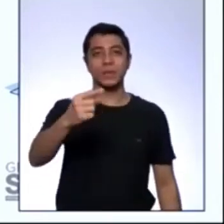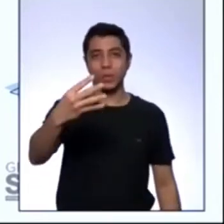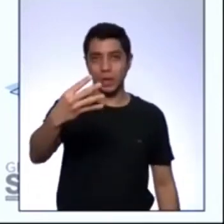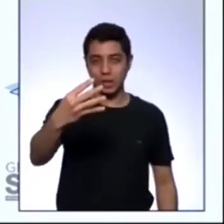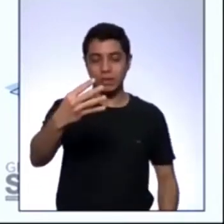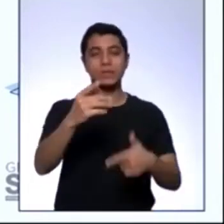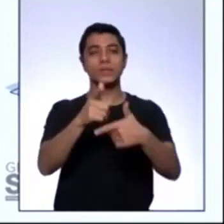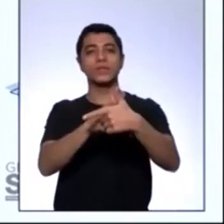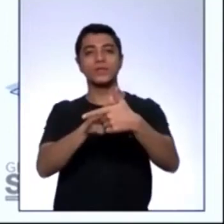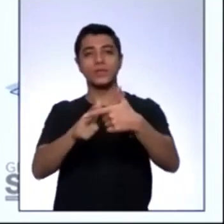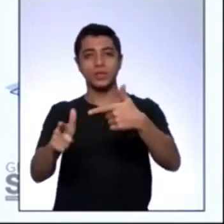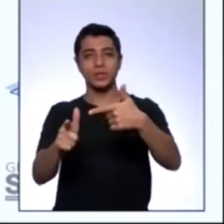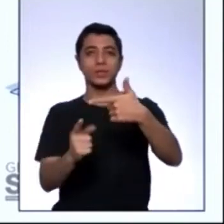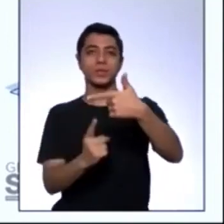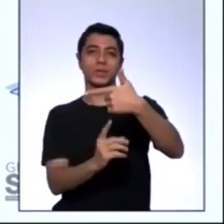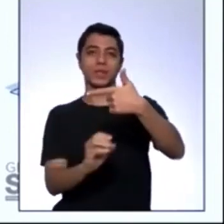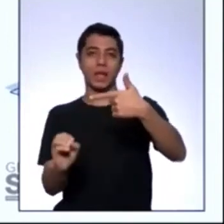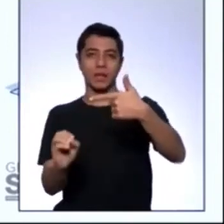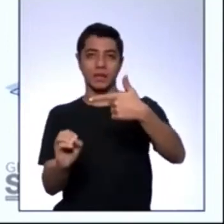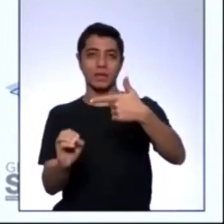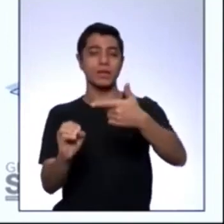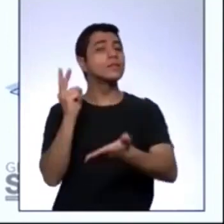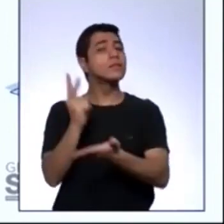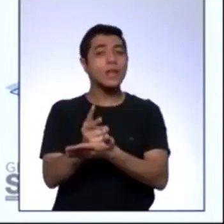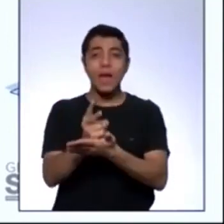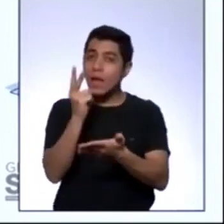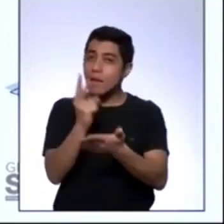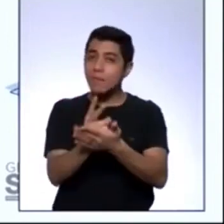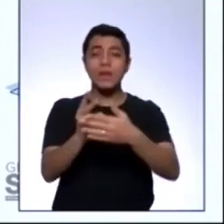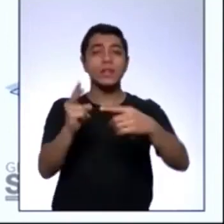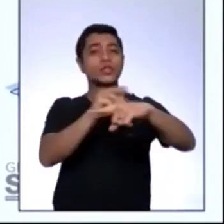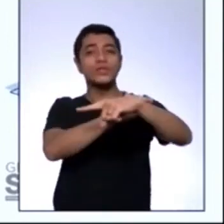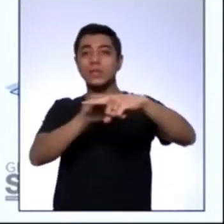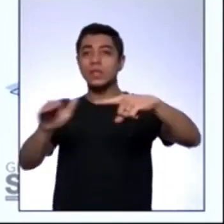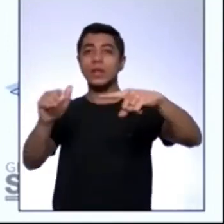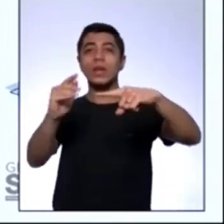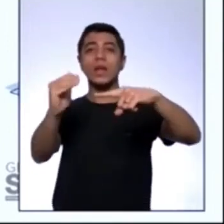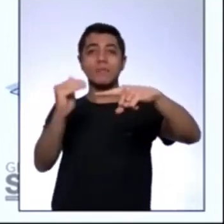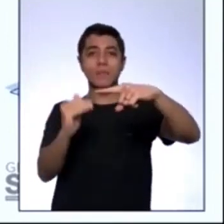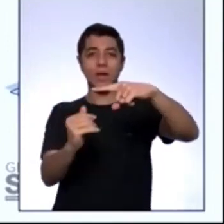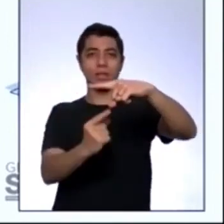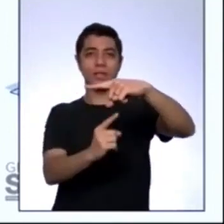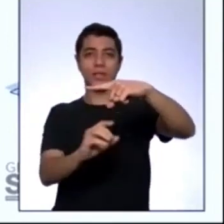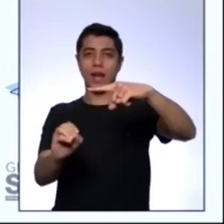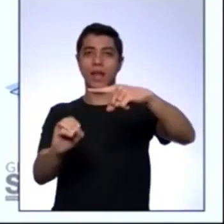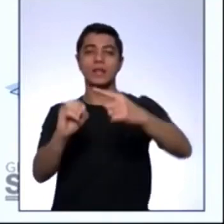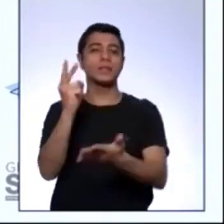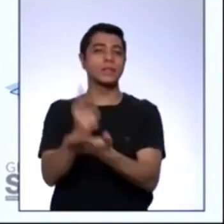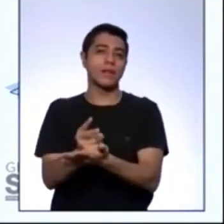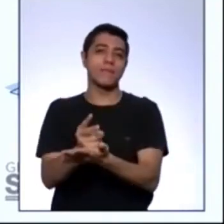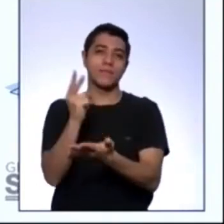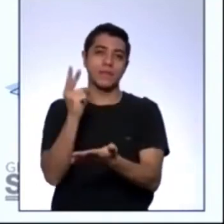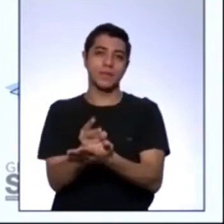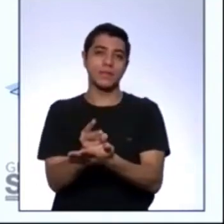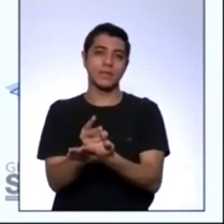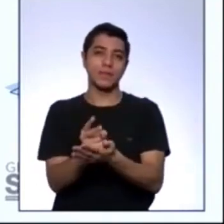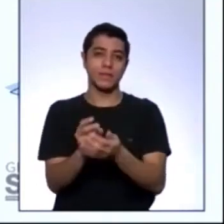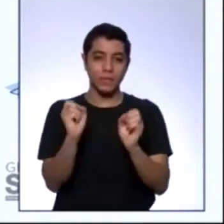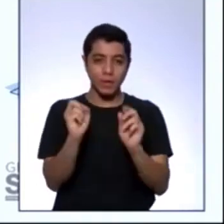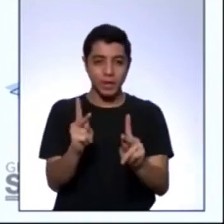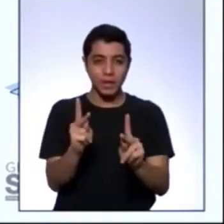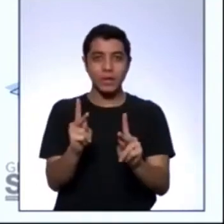sem sem e dividir por você e se você quiser andar com a, duas